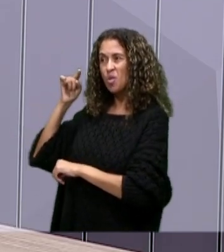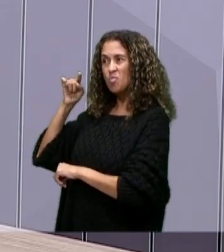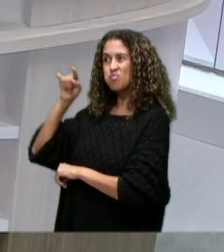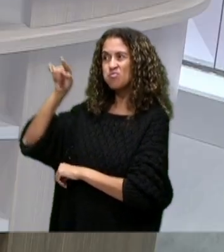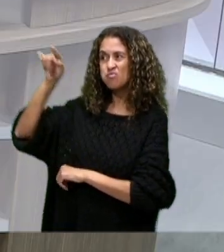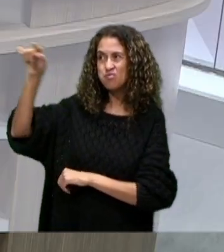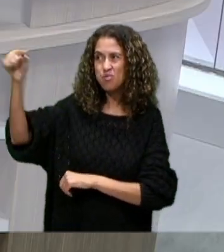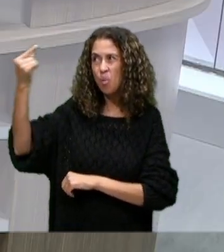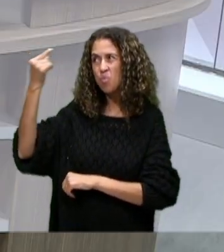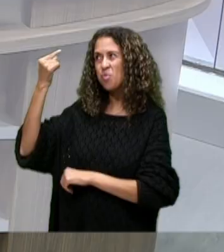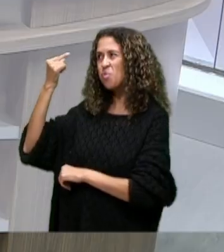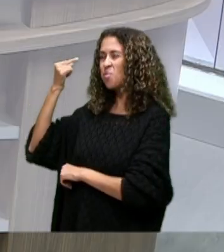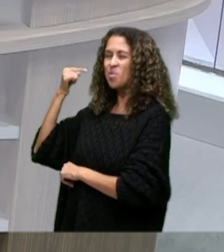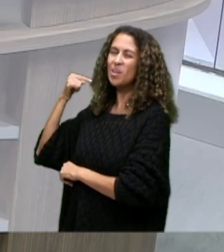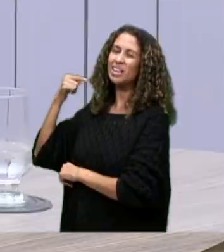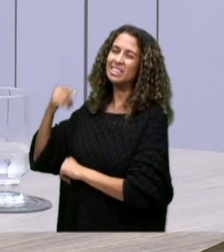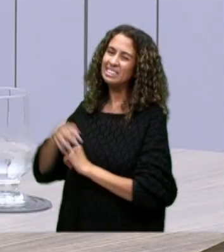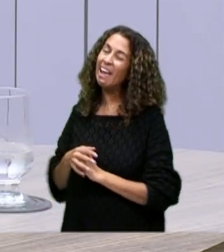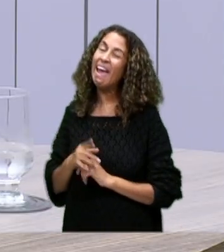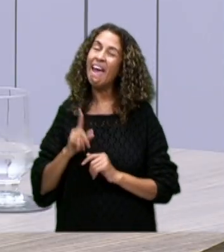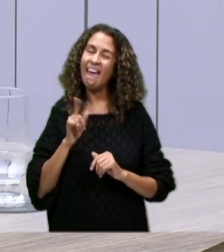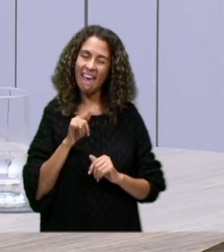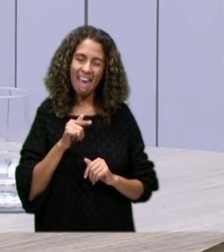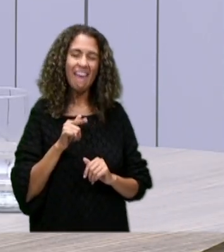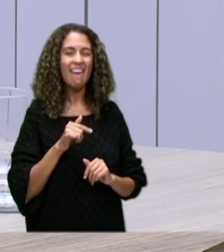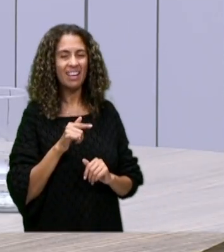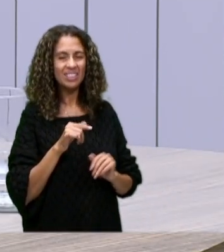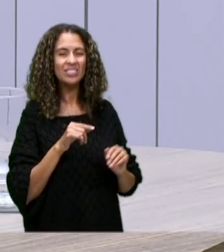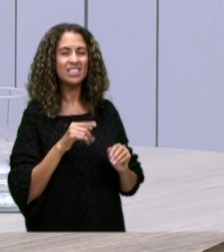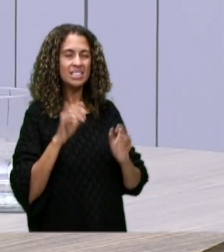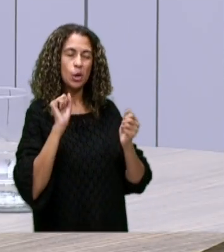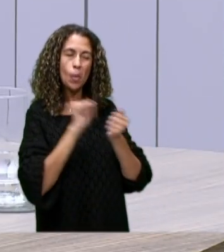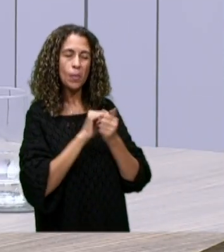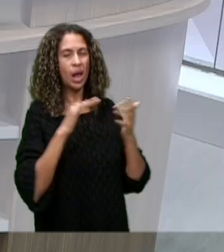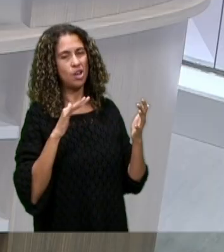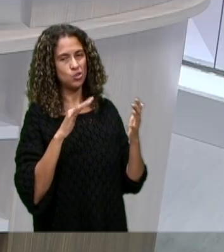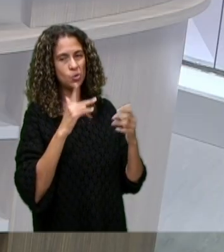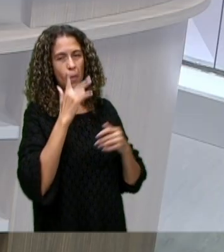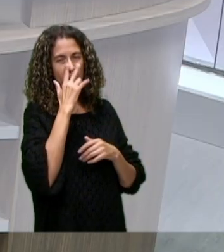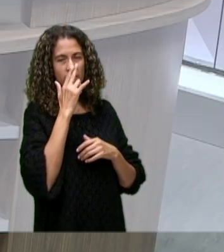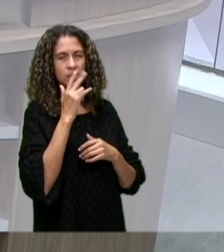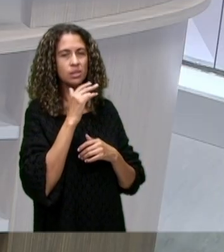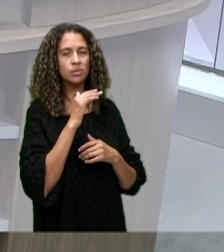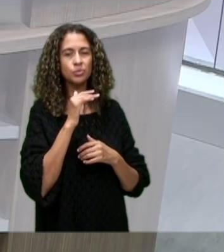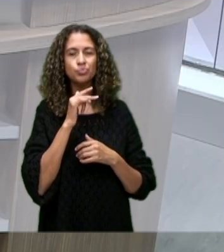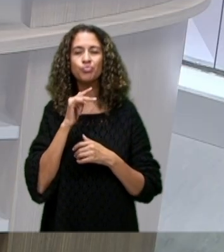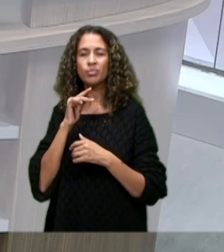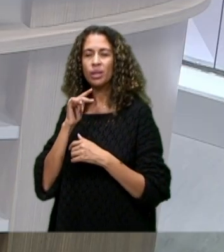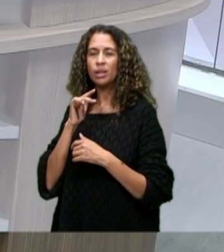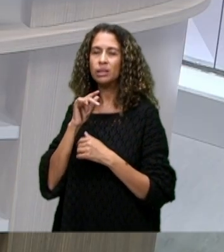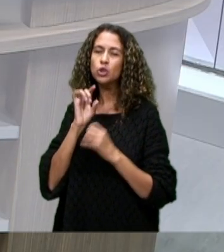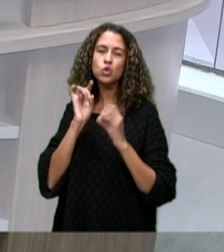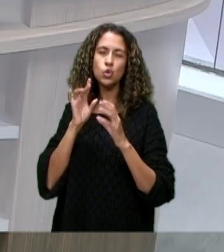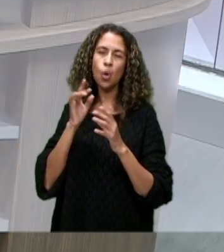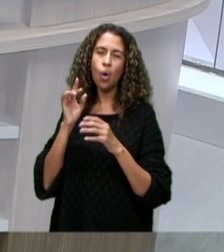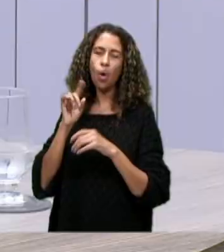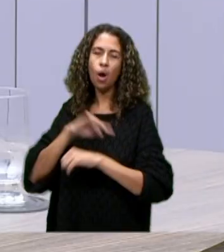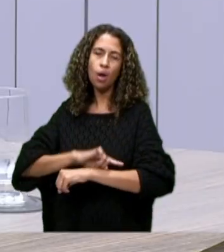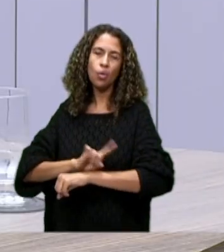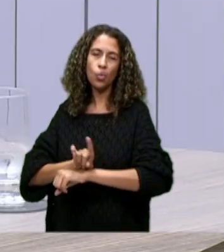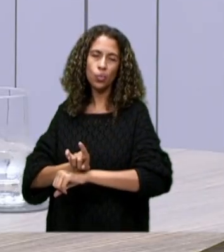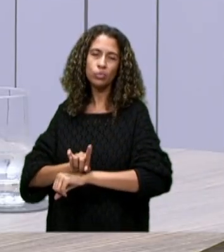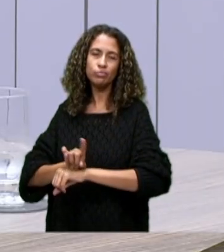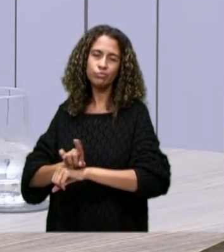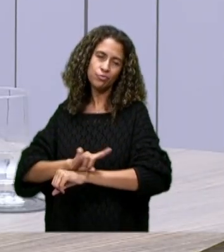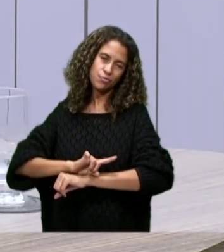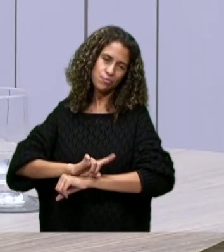não vai ter nada, não vai ser tão científico, vai ser mais mágico o negócio. Mágico. Só a parte da viagem no tempo vai ser mágica, o resto vai ser mais